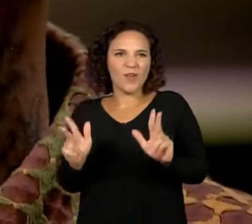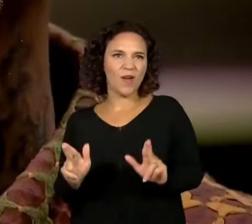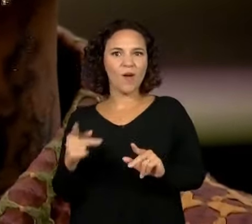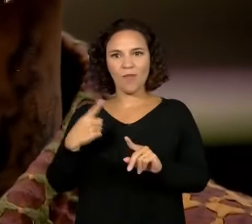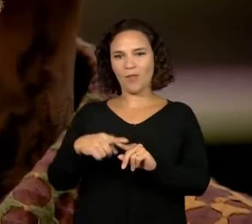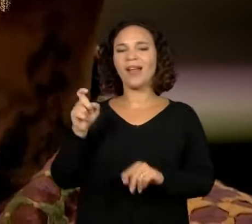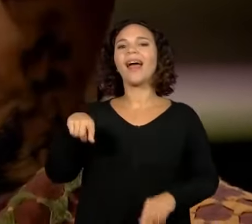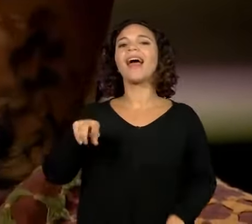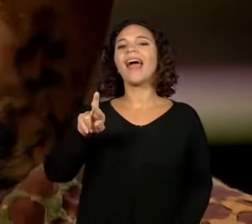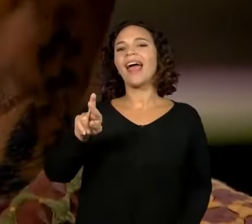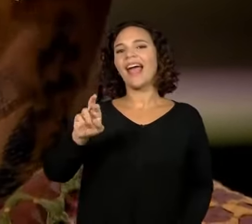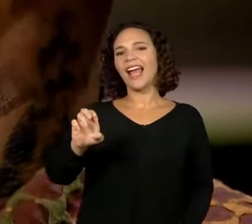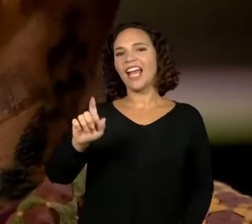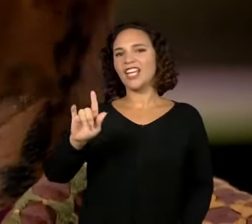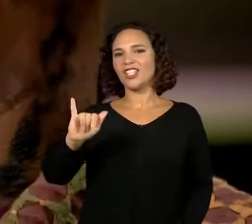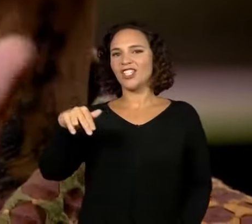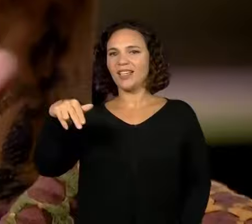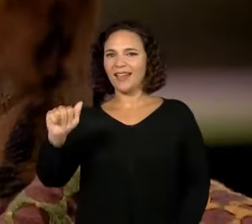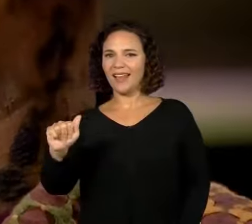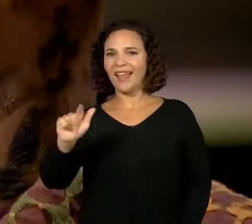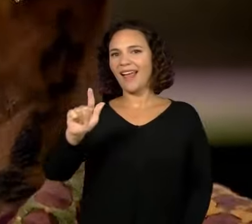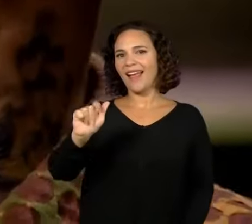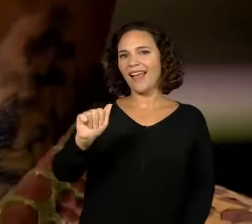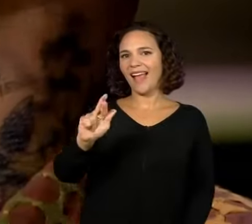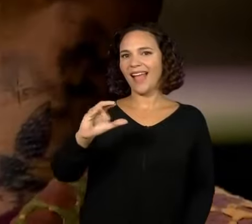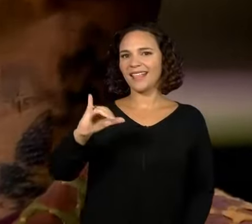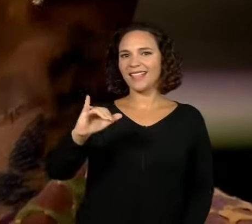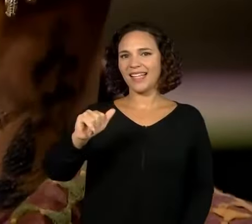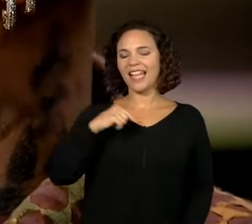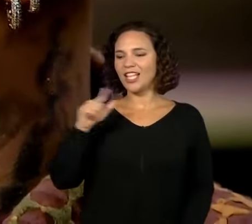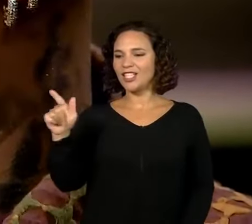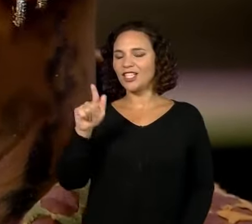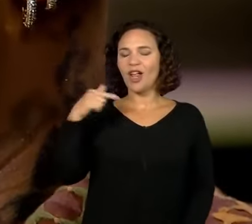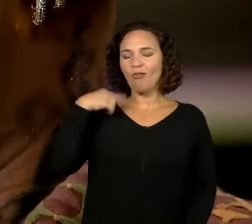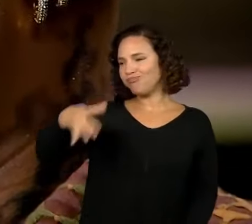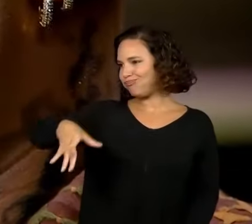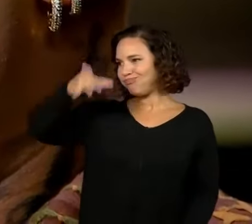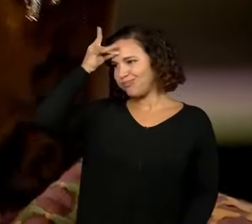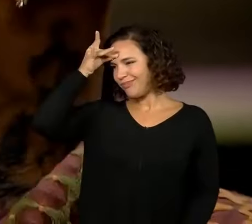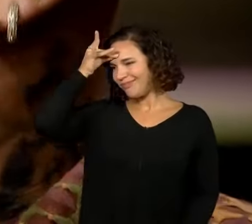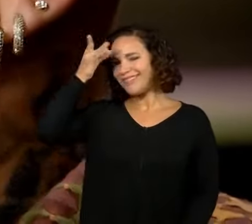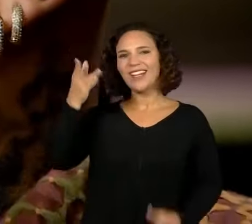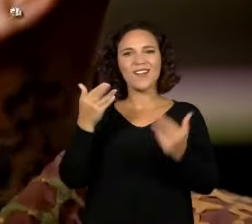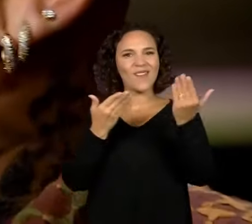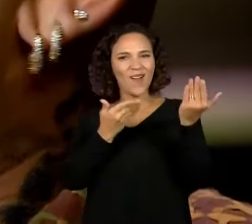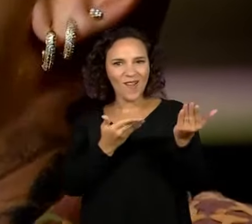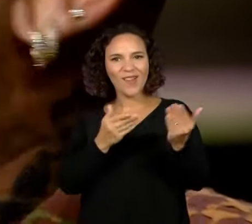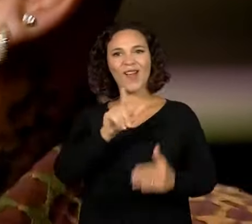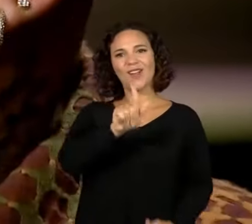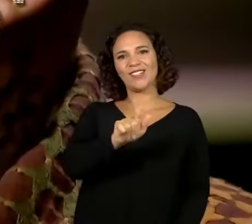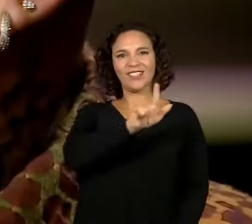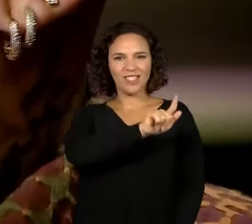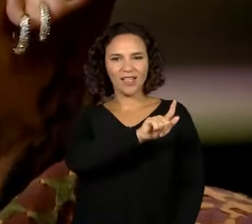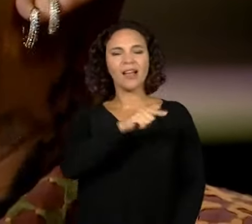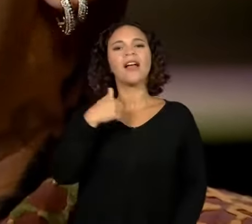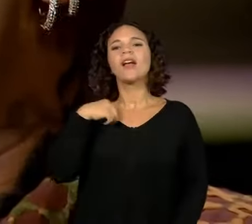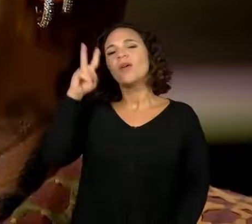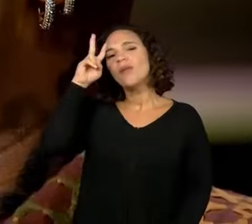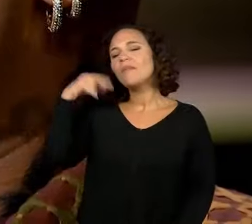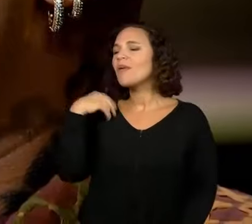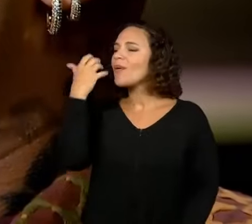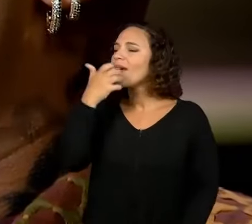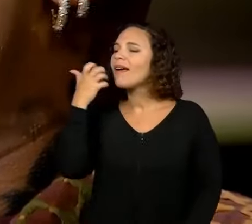mãe é Gina Garcia S então isso isso isso impregnou eu lembro muito dessa história e lembro de ter conhecido da mulher de ter cantado para